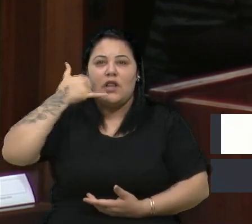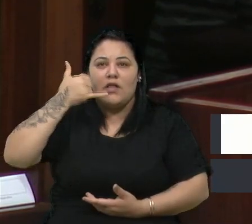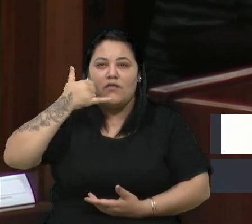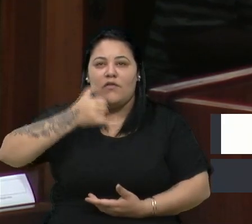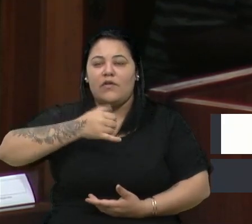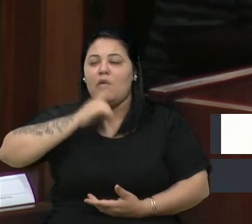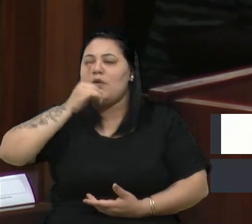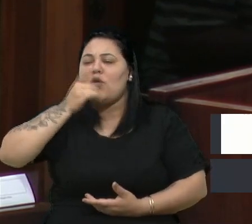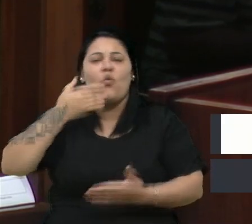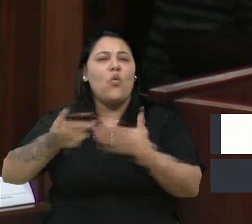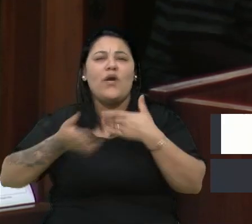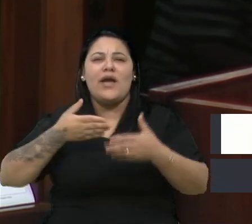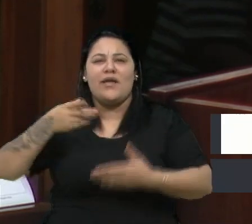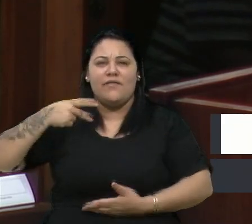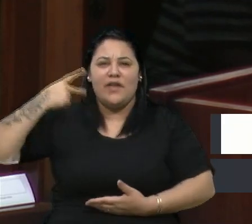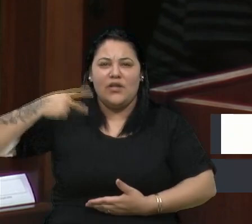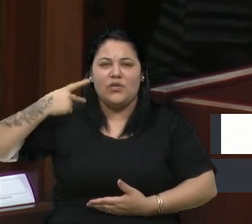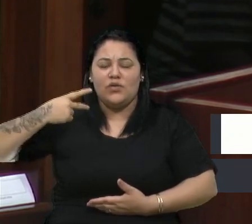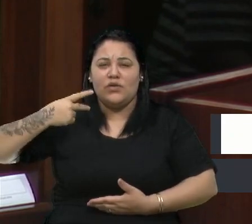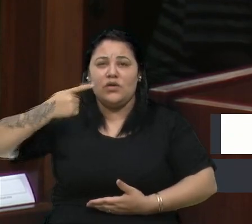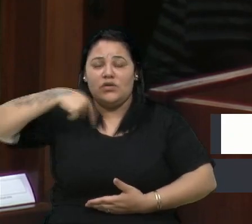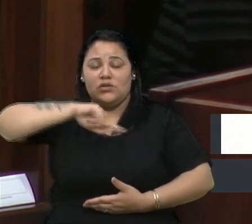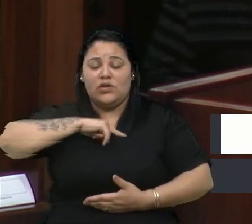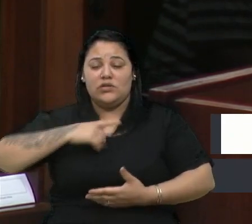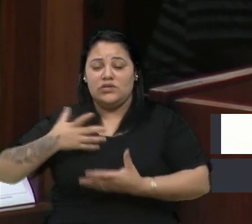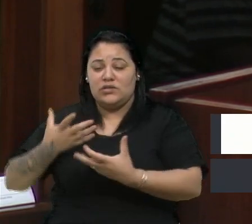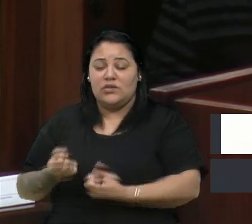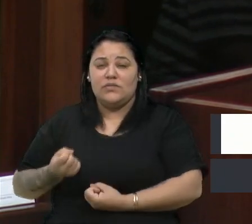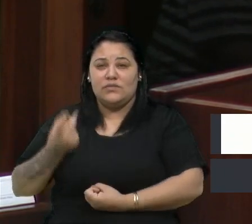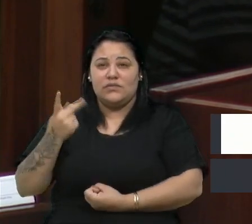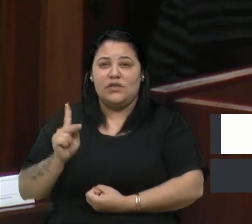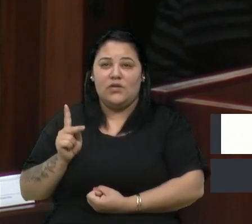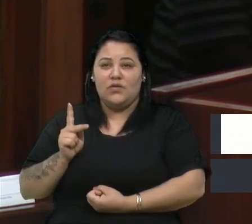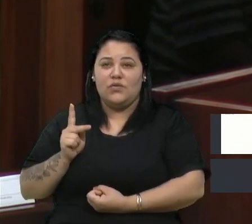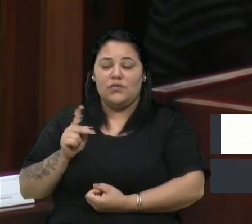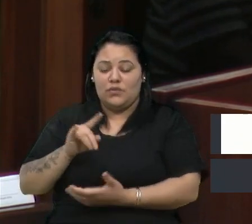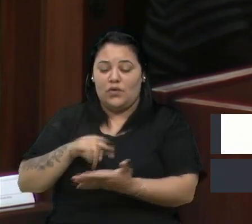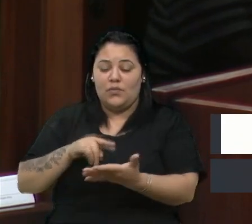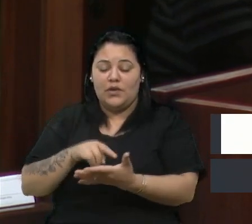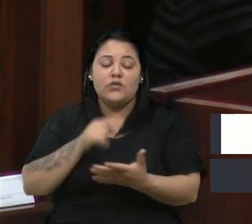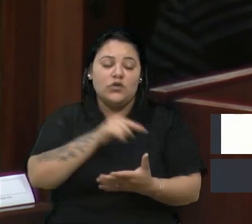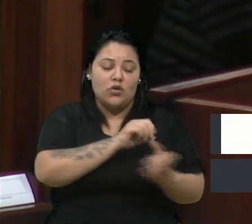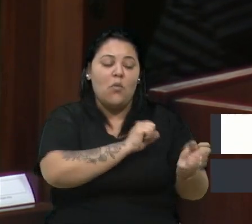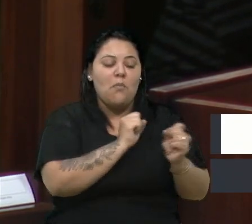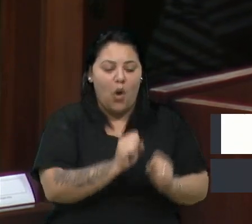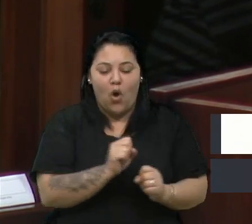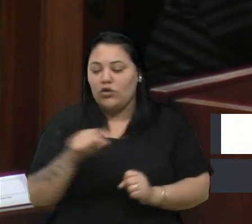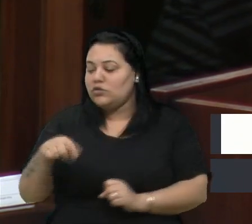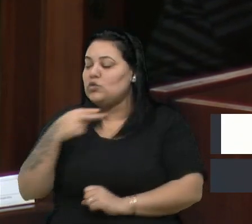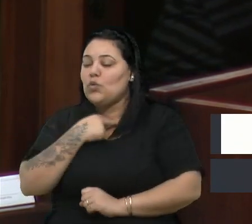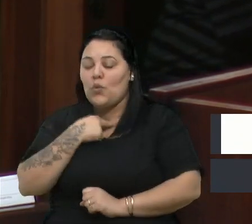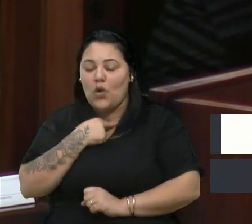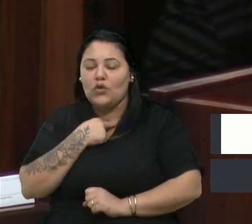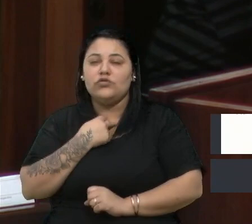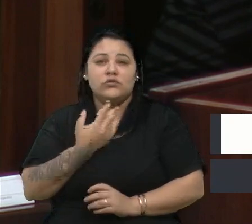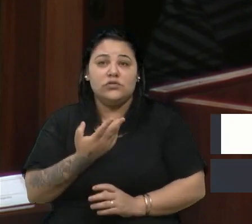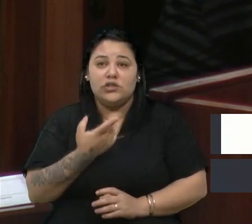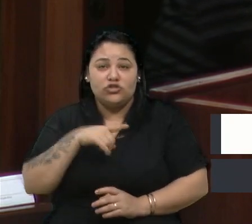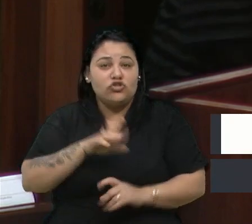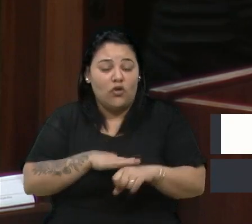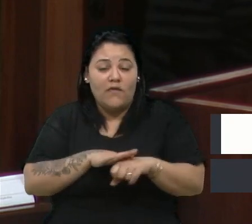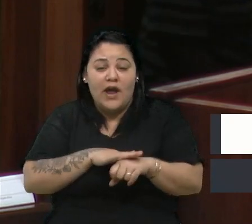qualquer vereador, nós recebemos o teu documento aqui, e isso é possível, isso não é possível, e a gente